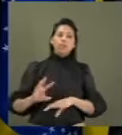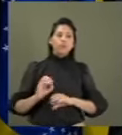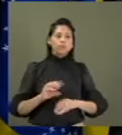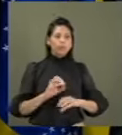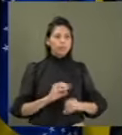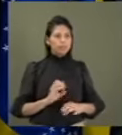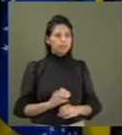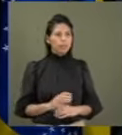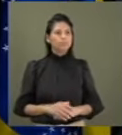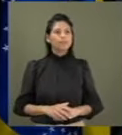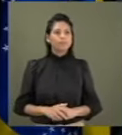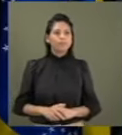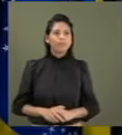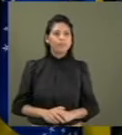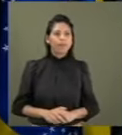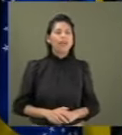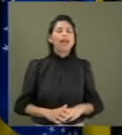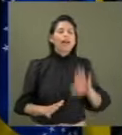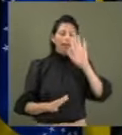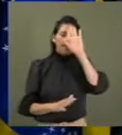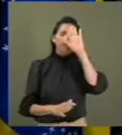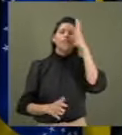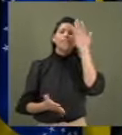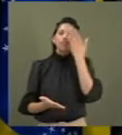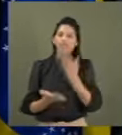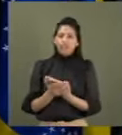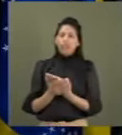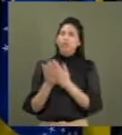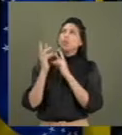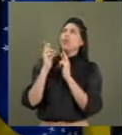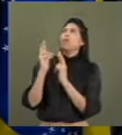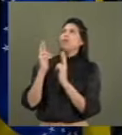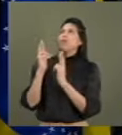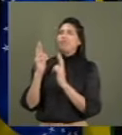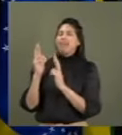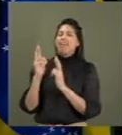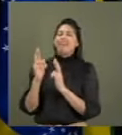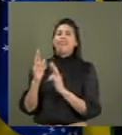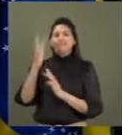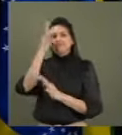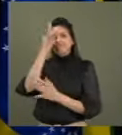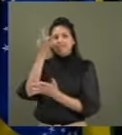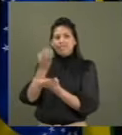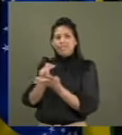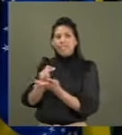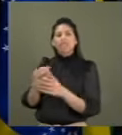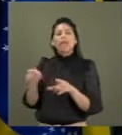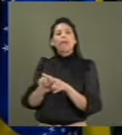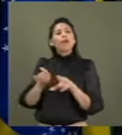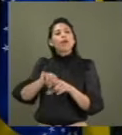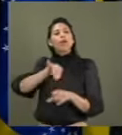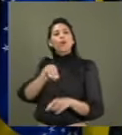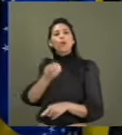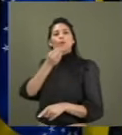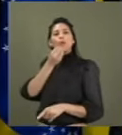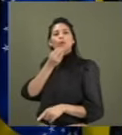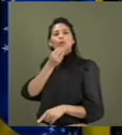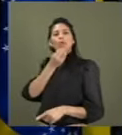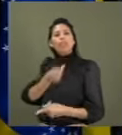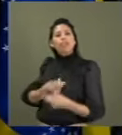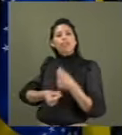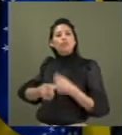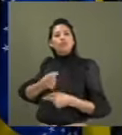Creio com muita fé e esperança que a igualdade de oportunidade, a inclusão social e econômica